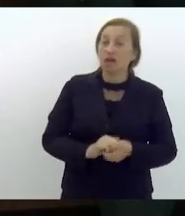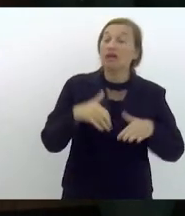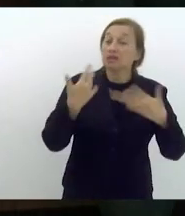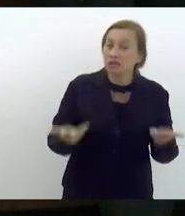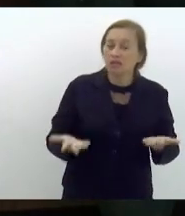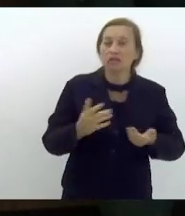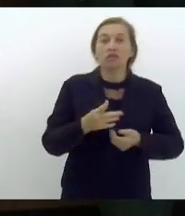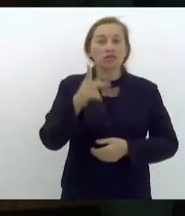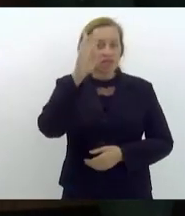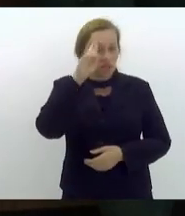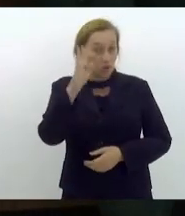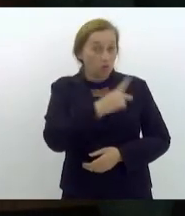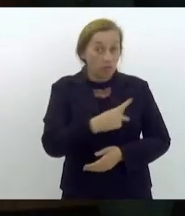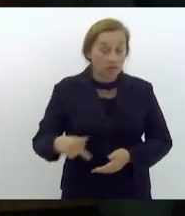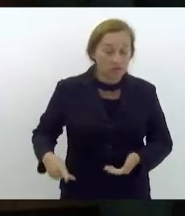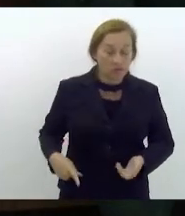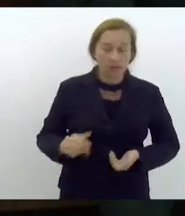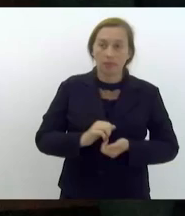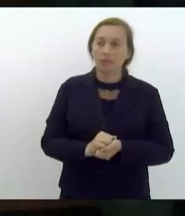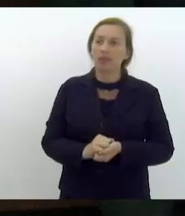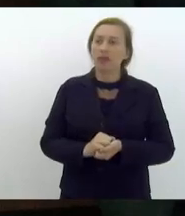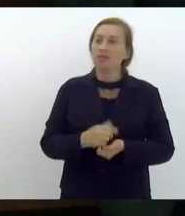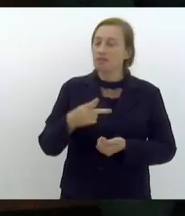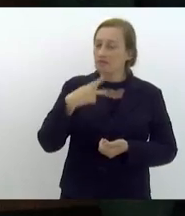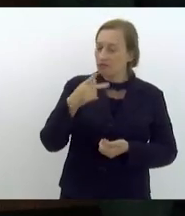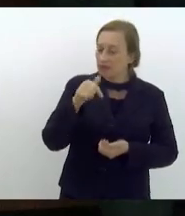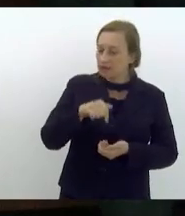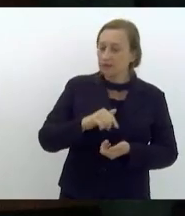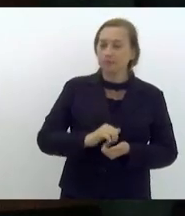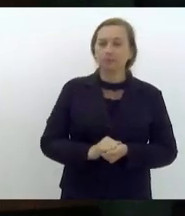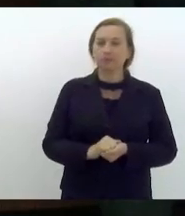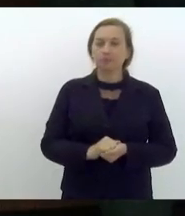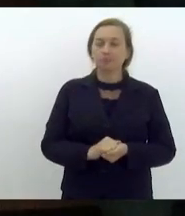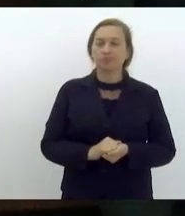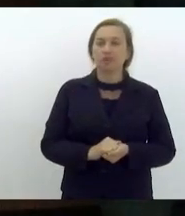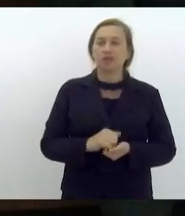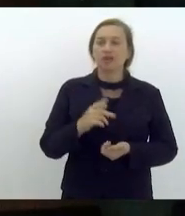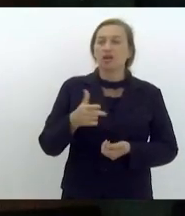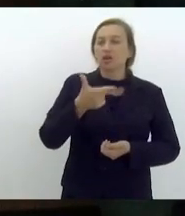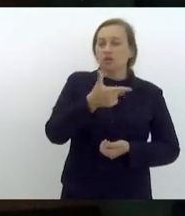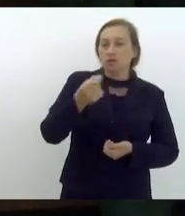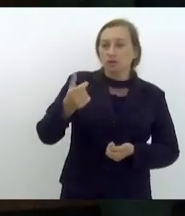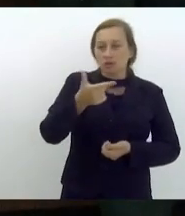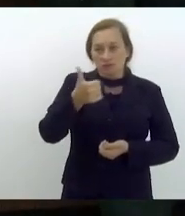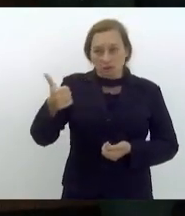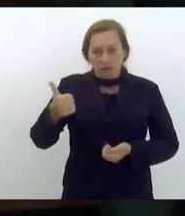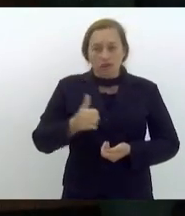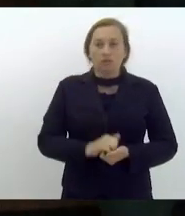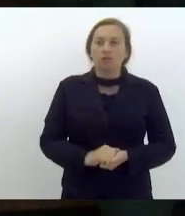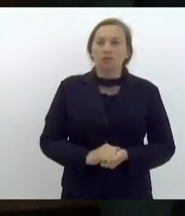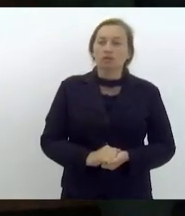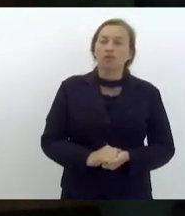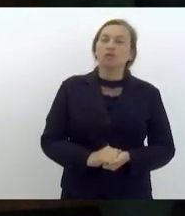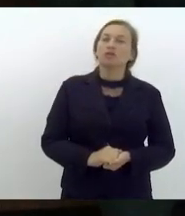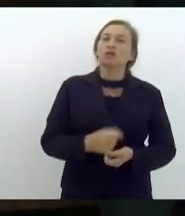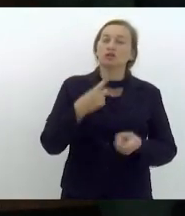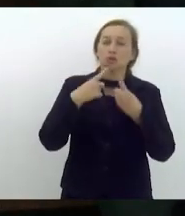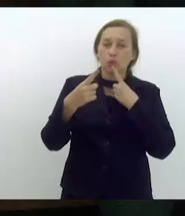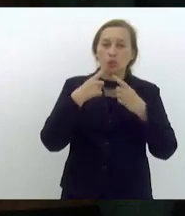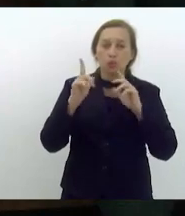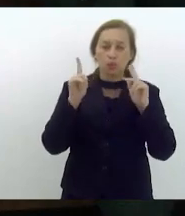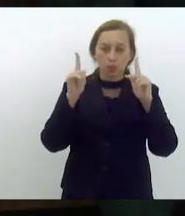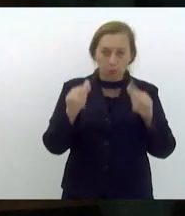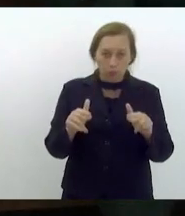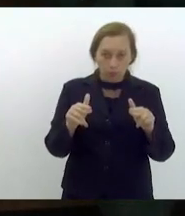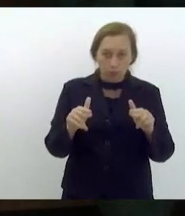Presidente fica aqui a minha explanação e me remetendo a 2021 que nós tivemos o mesmo debate